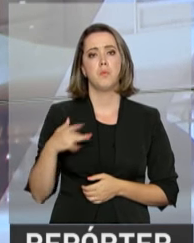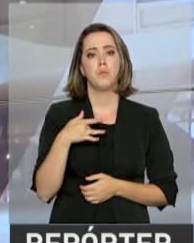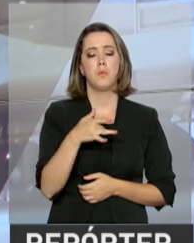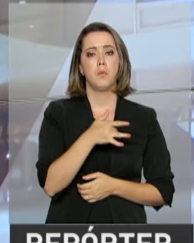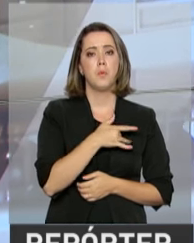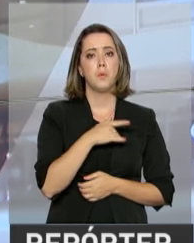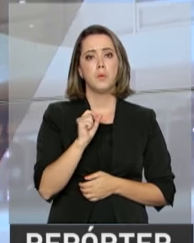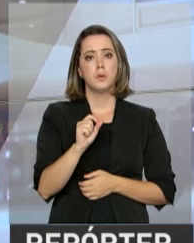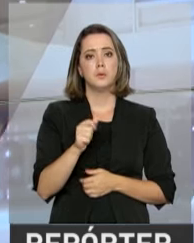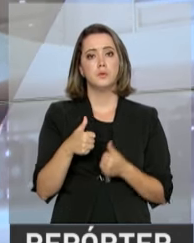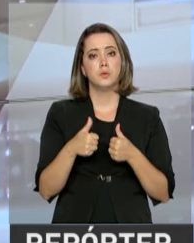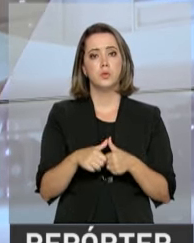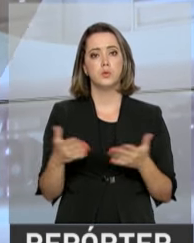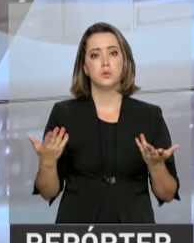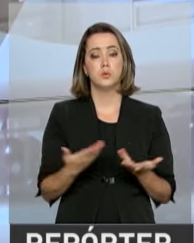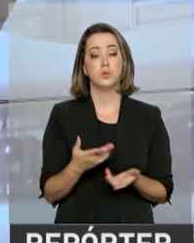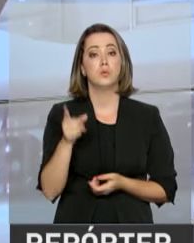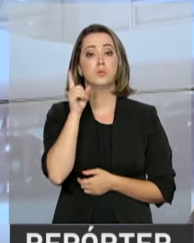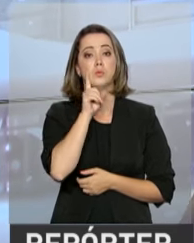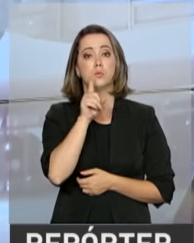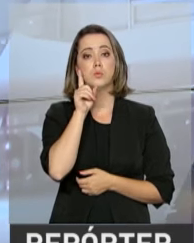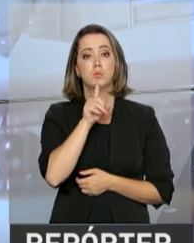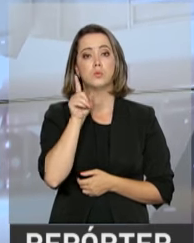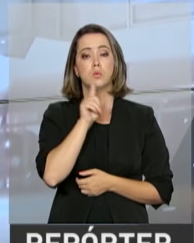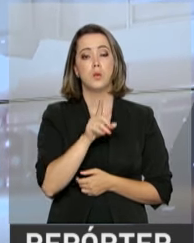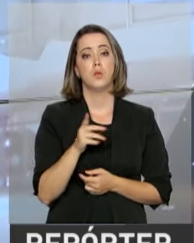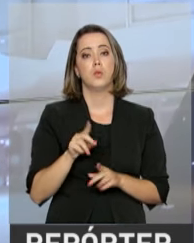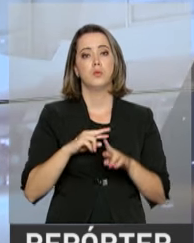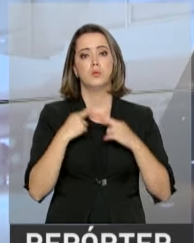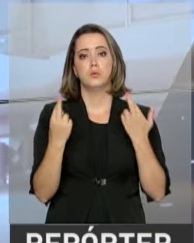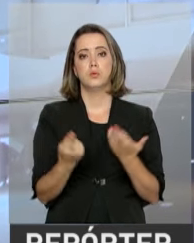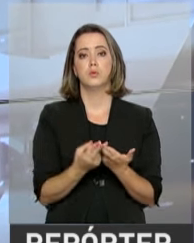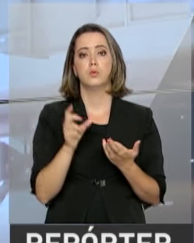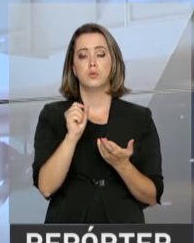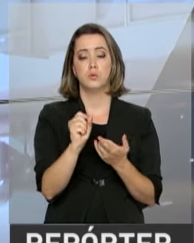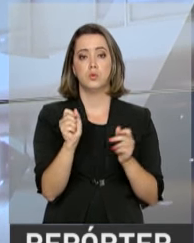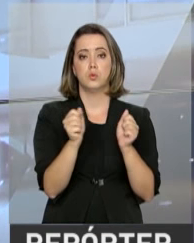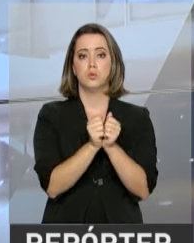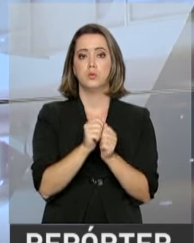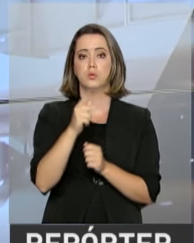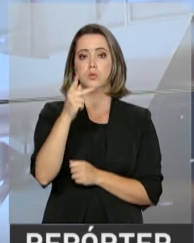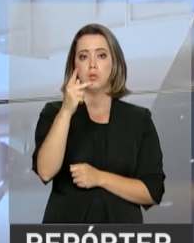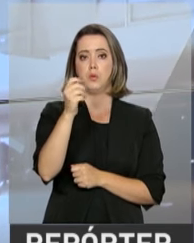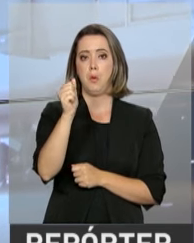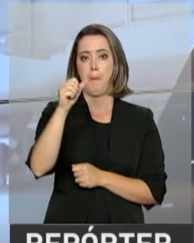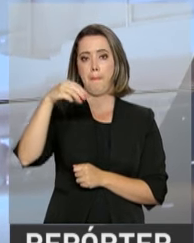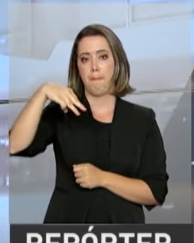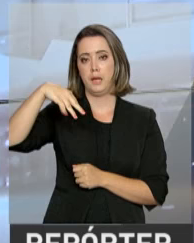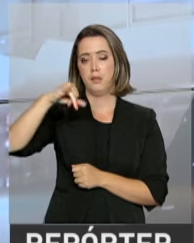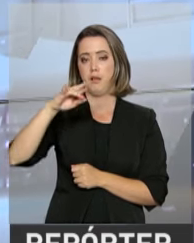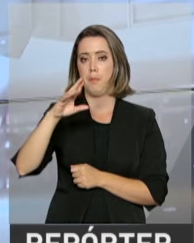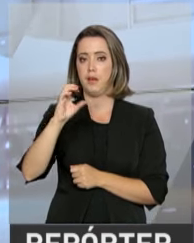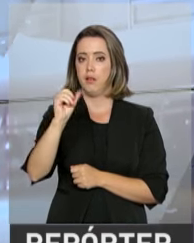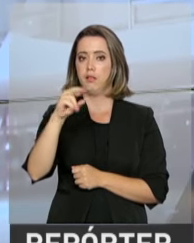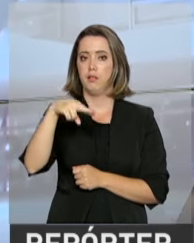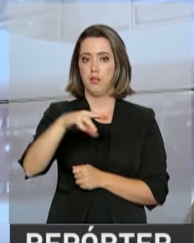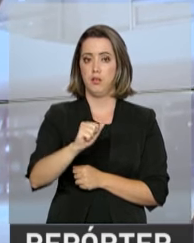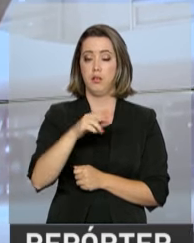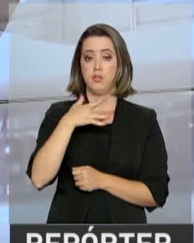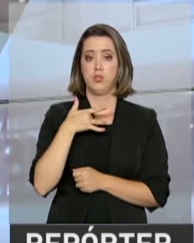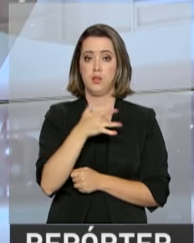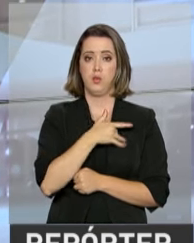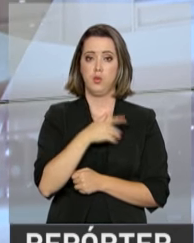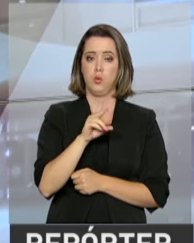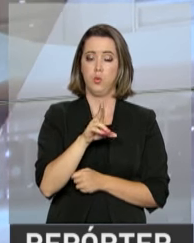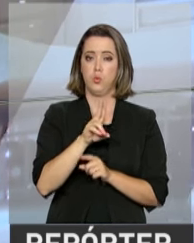Saúde, Ricardo Barros, esteve hoje em Washington, nos Estados Unidos, onde se reuniu com a diretora da Organização Pan-Americana de